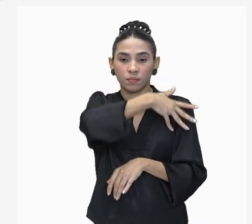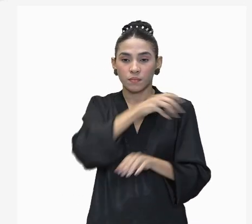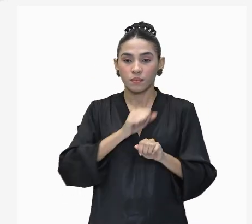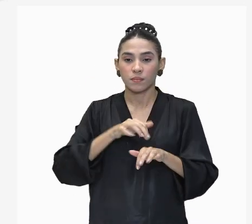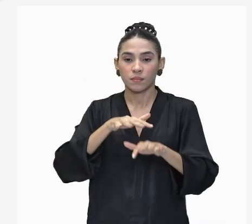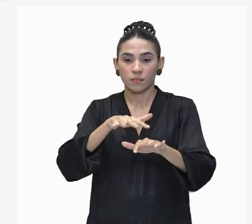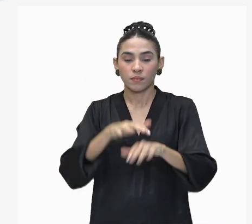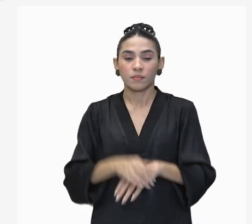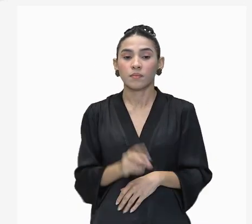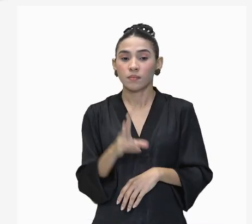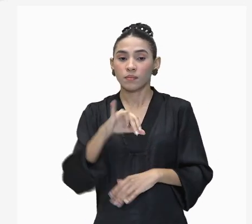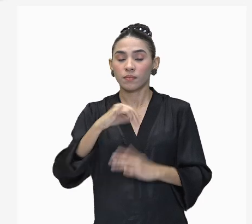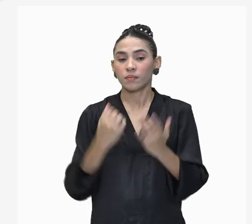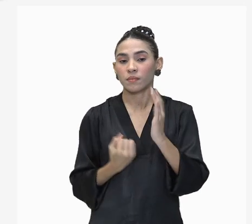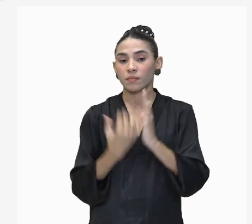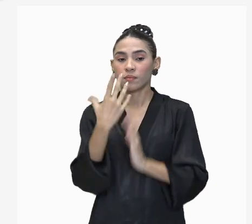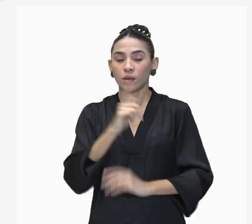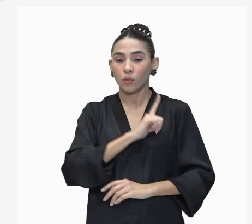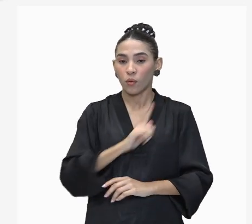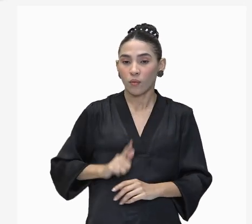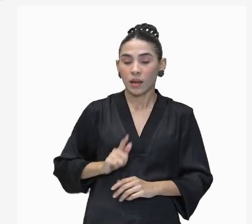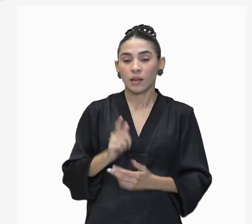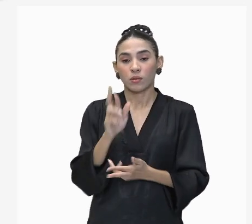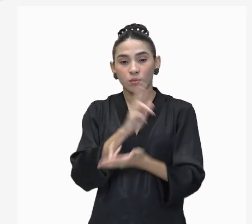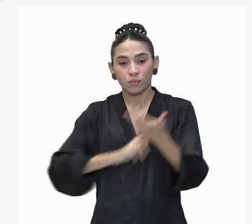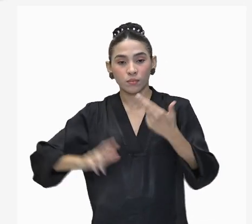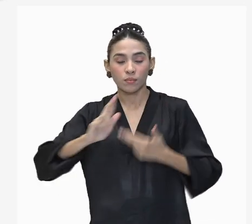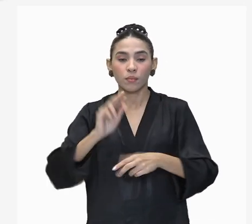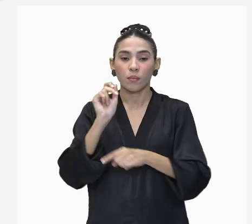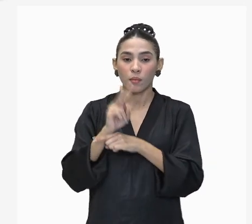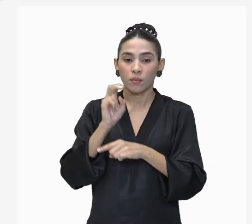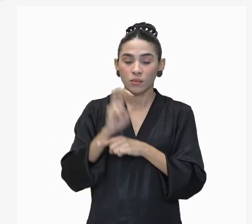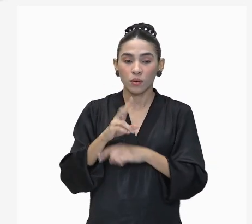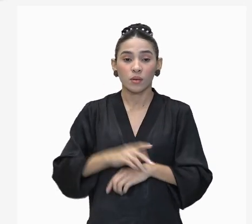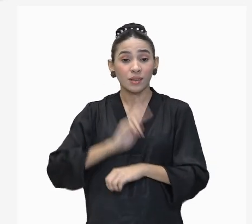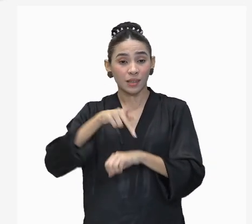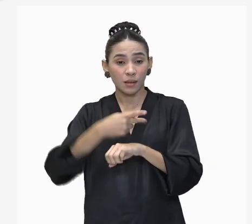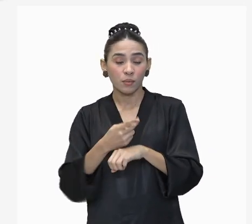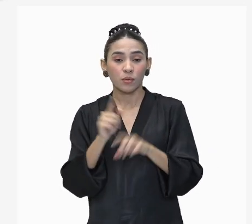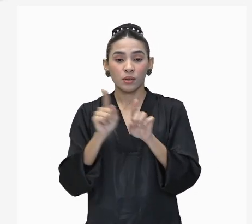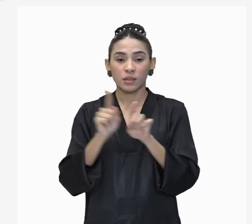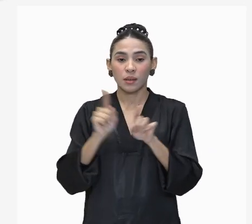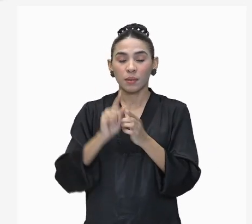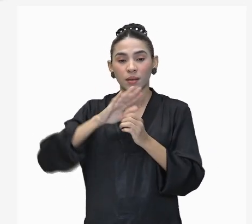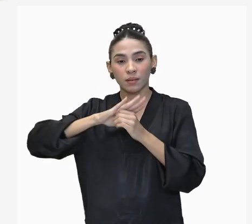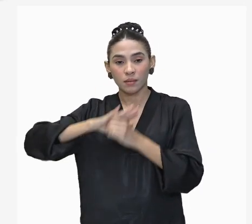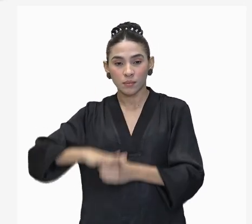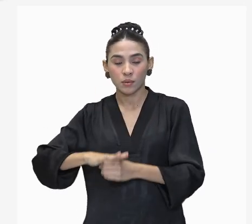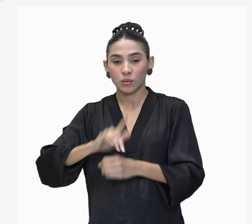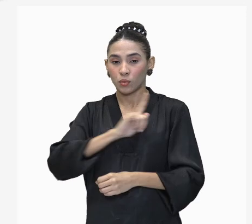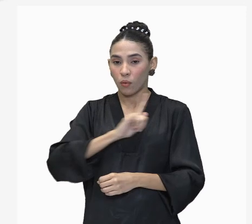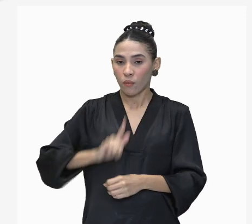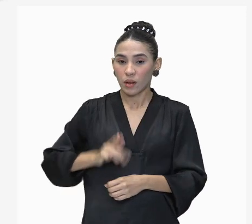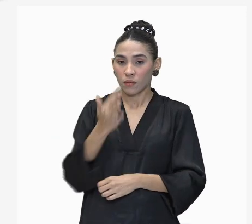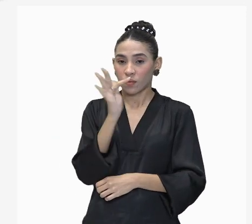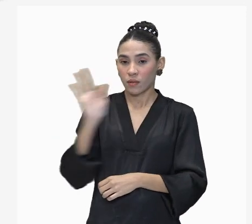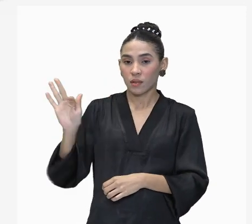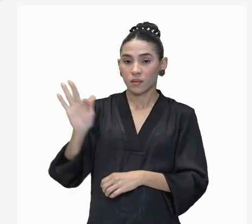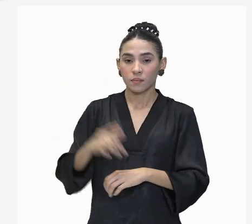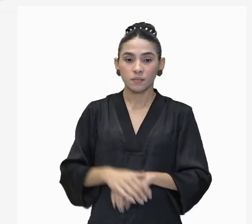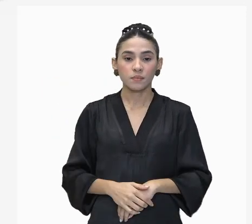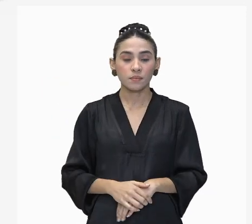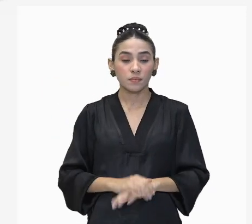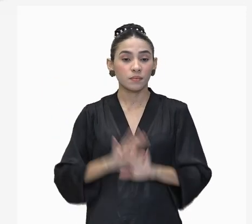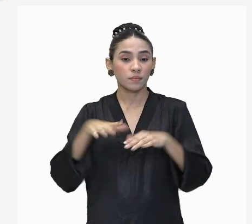vai estabelecer um governo revolucionário provisório, posteriormente reprimido pelo governo federal. Então,